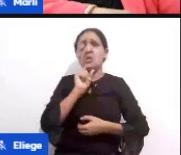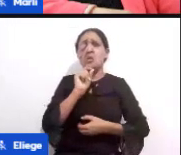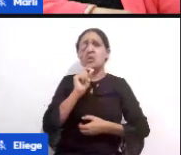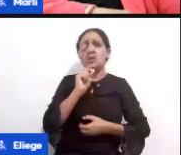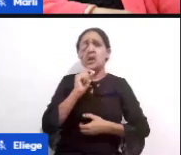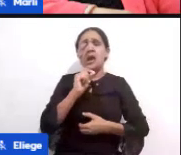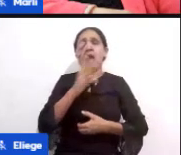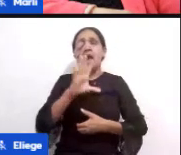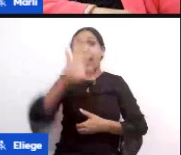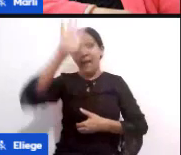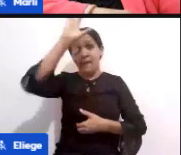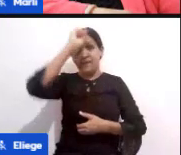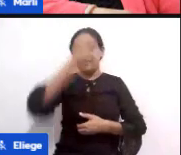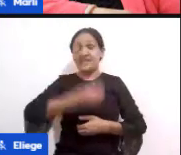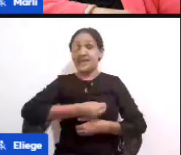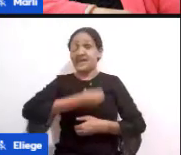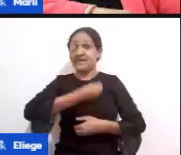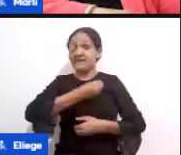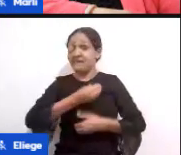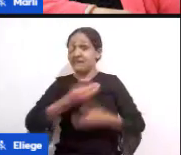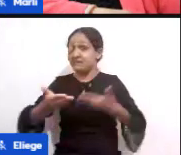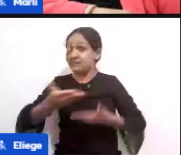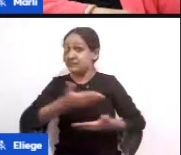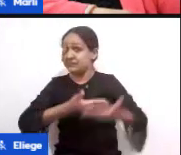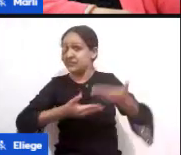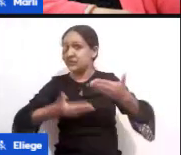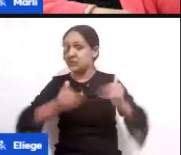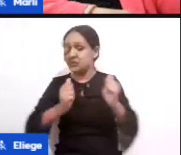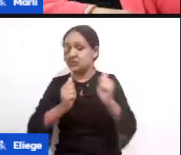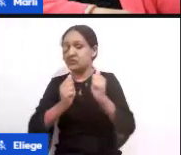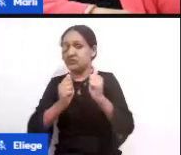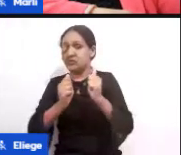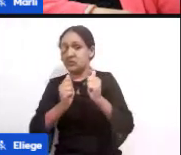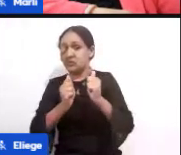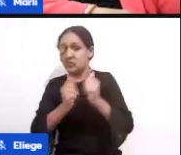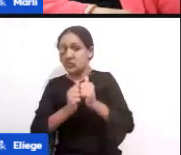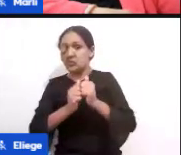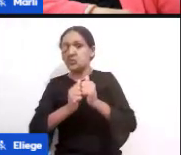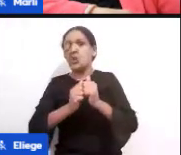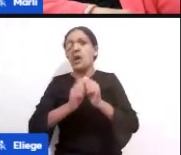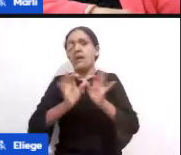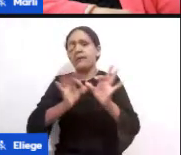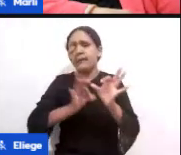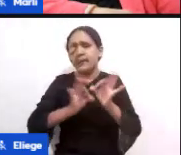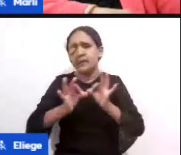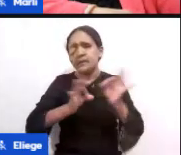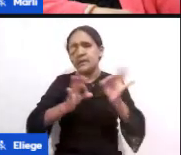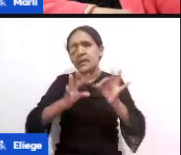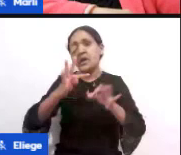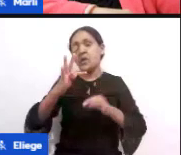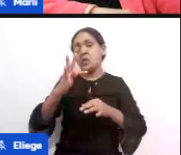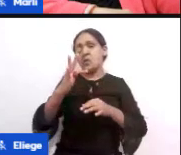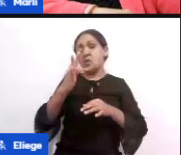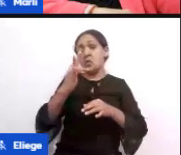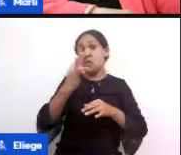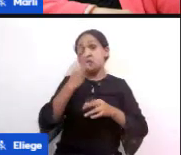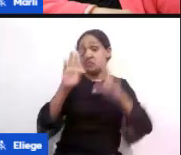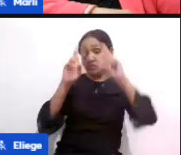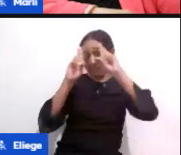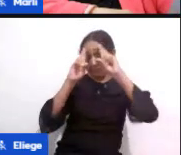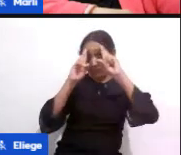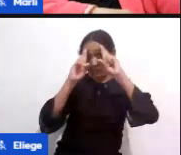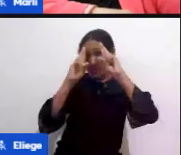próximo, aprender a construir o conhecimento de forma colaborativa, mas respeitando o